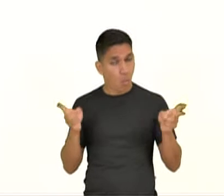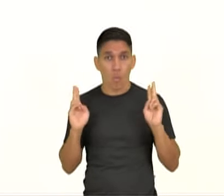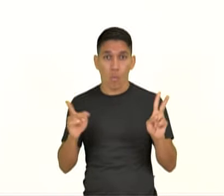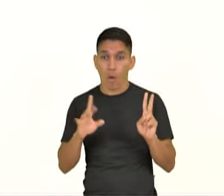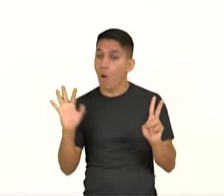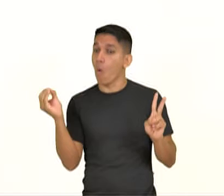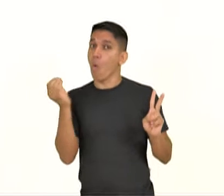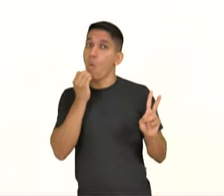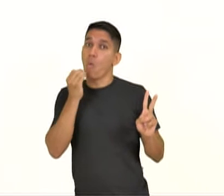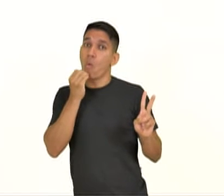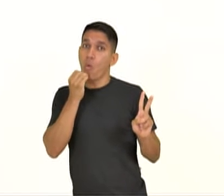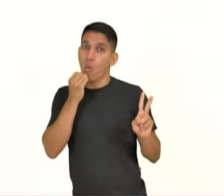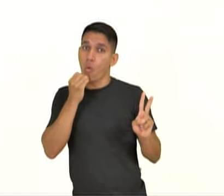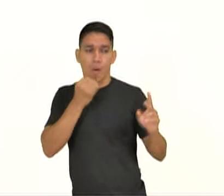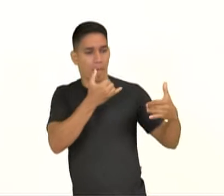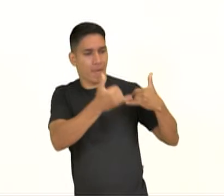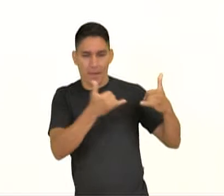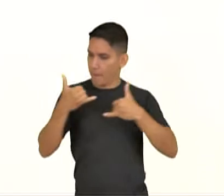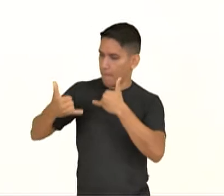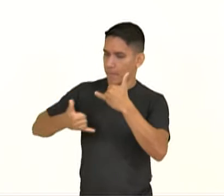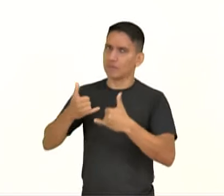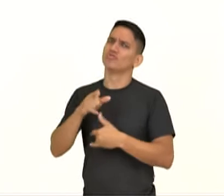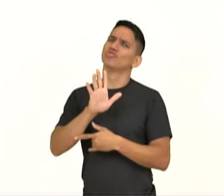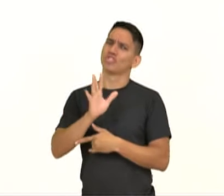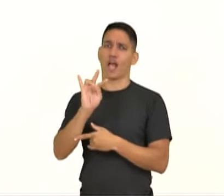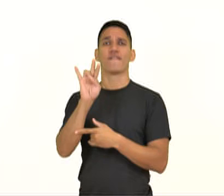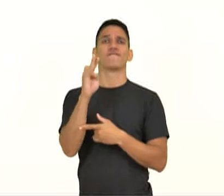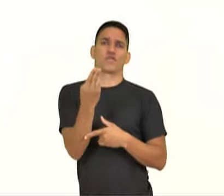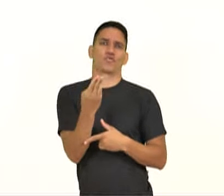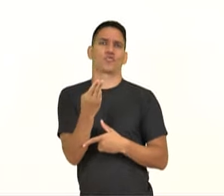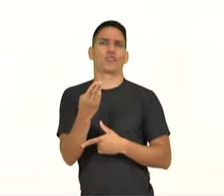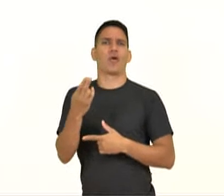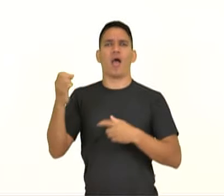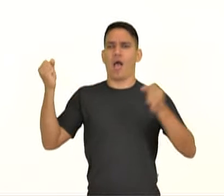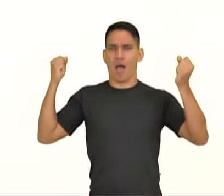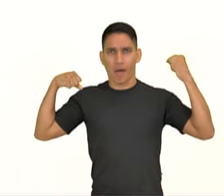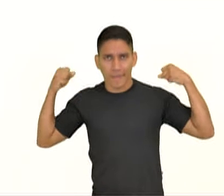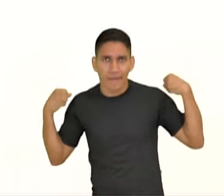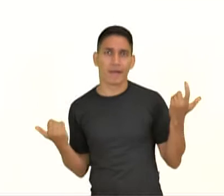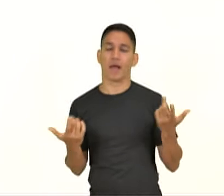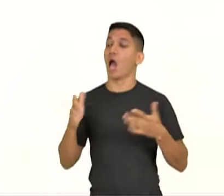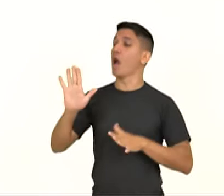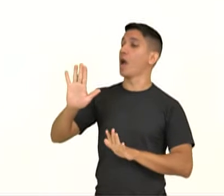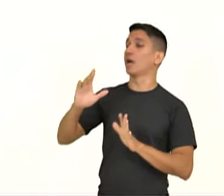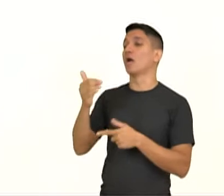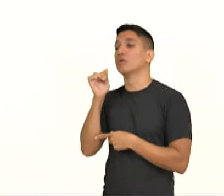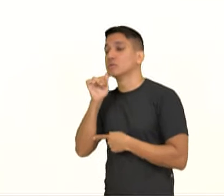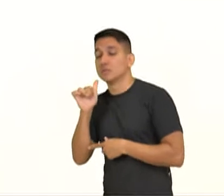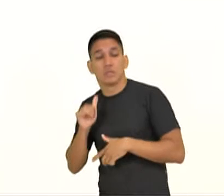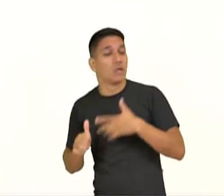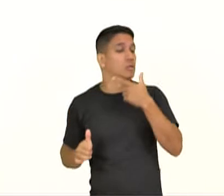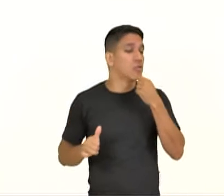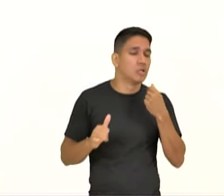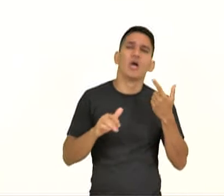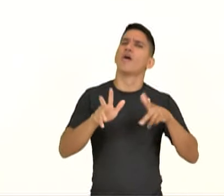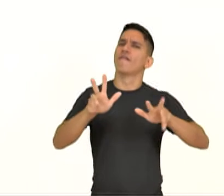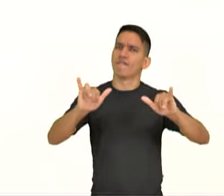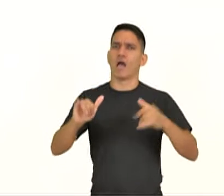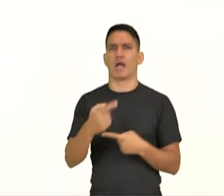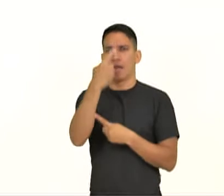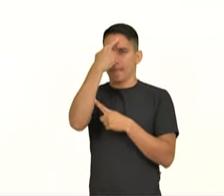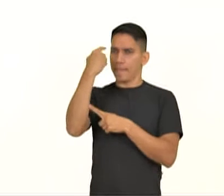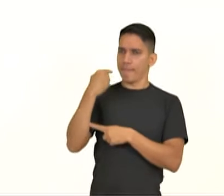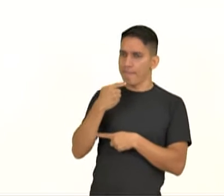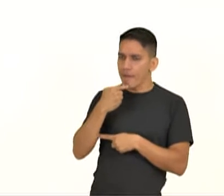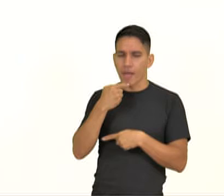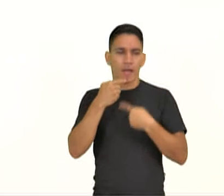jogar sem distinções. Vocês já devem ter visto na educação física. Ah, os meninos ou as meninas, independente, vão jogar meia hora. As meninas